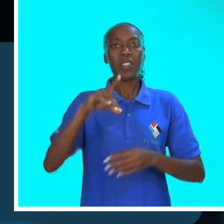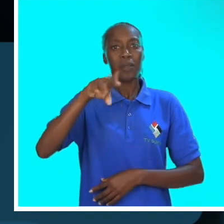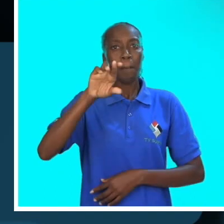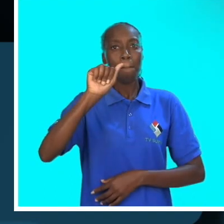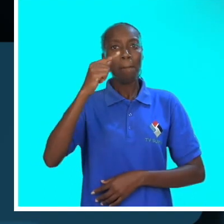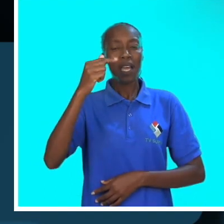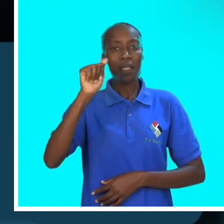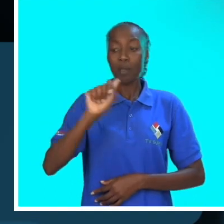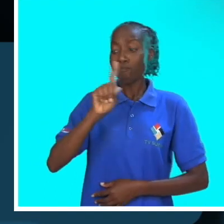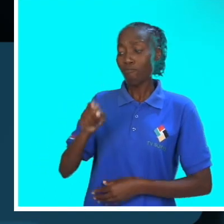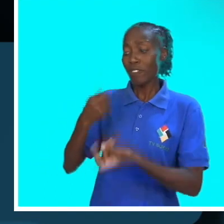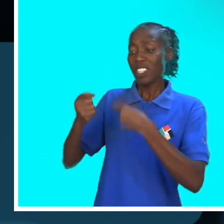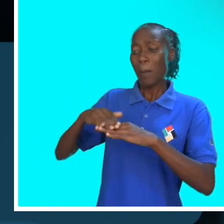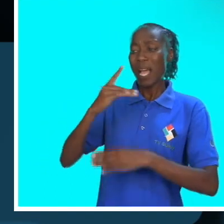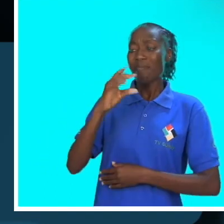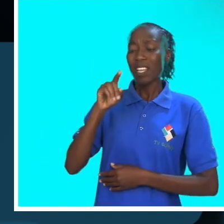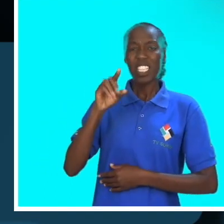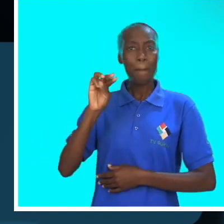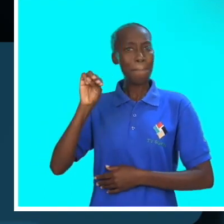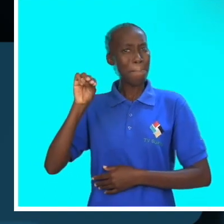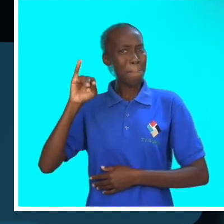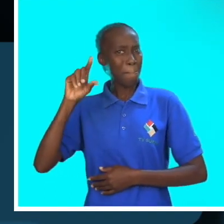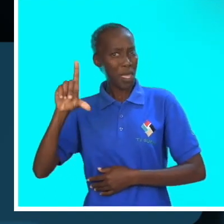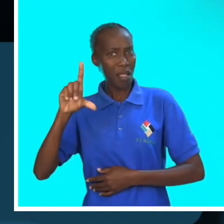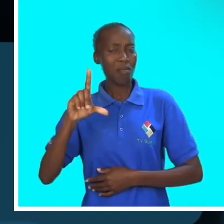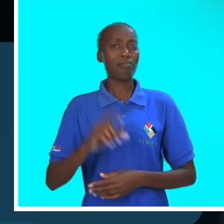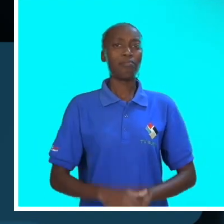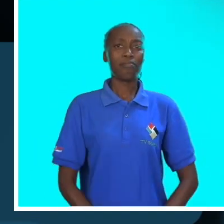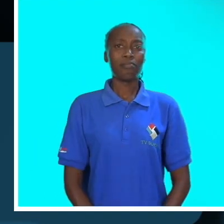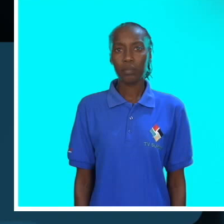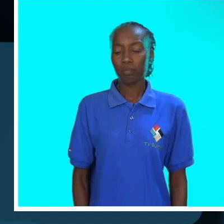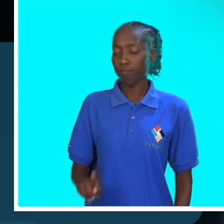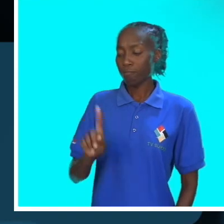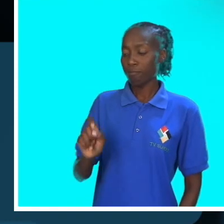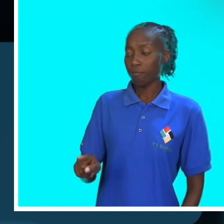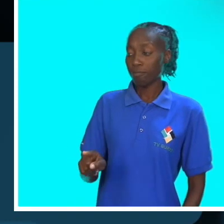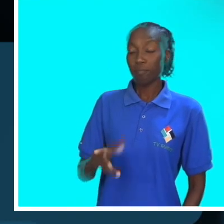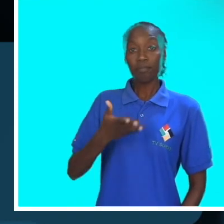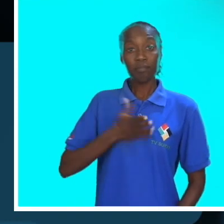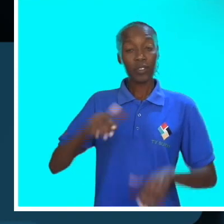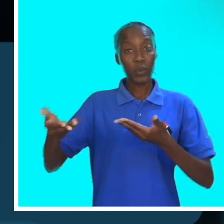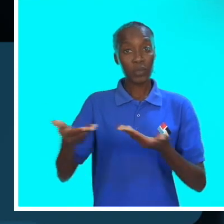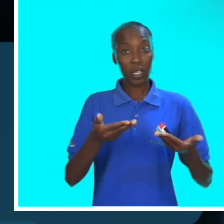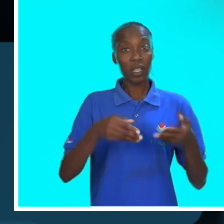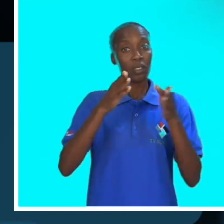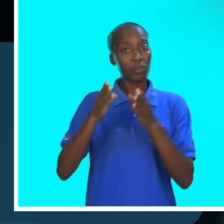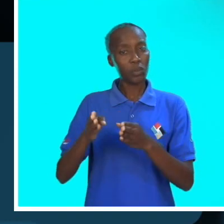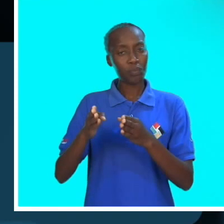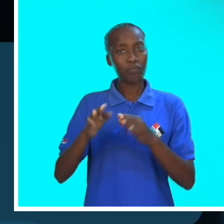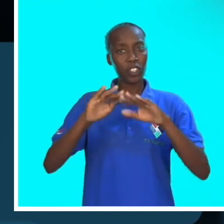prémio, disco de prata. Vou ter vendido mais de 10 mil cópias. Eu queria convidar ao amigo